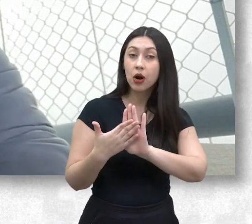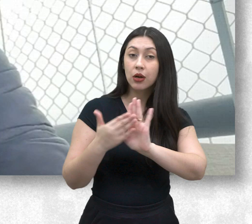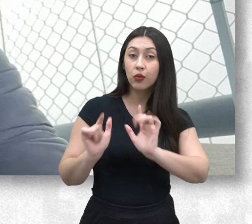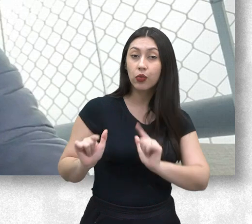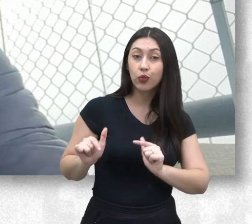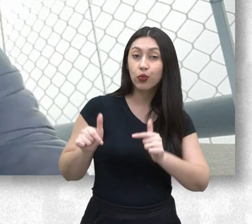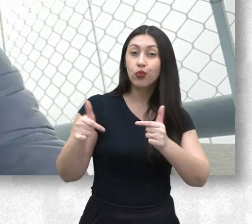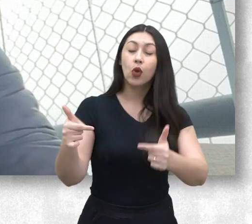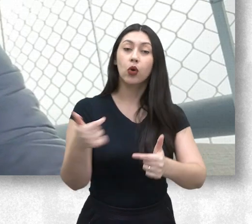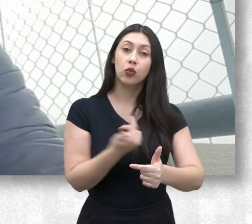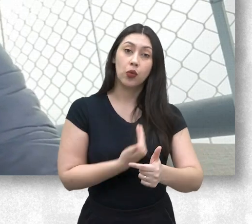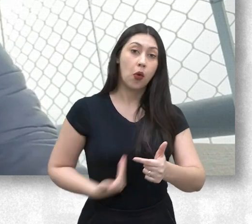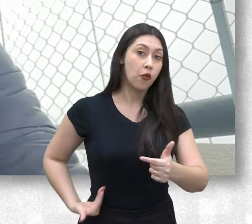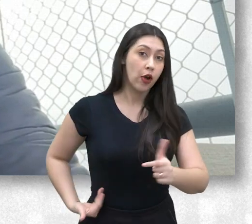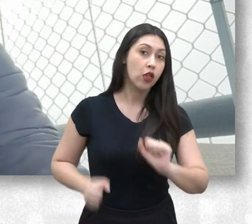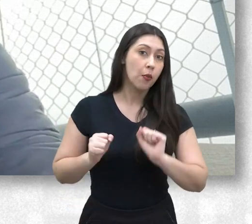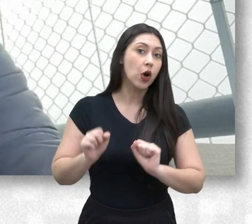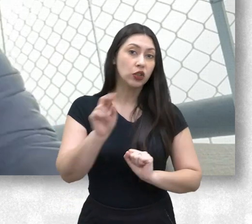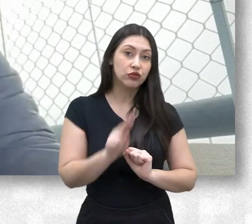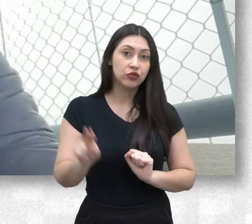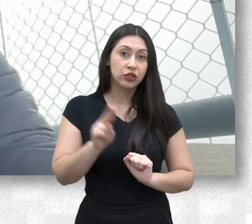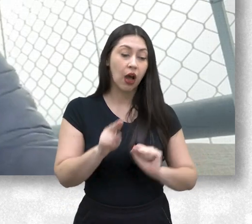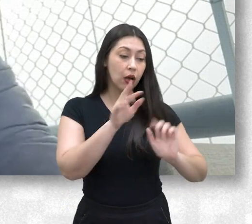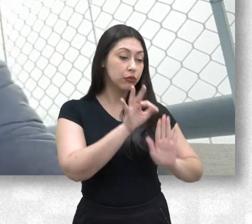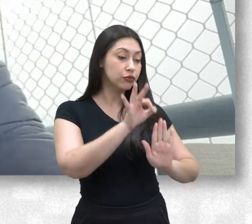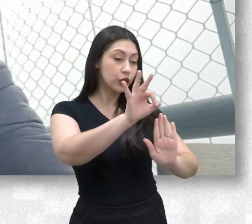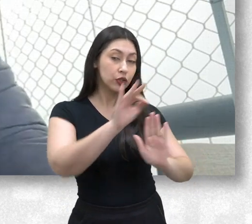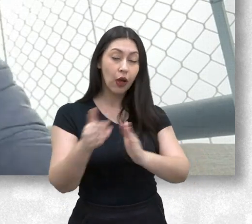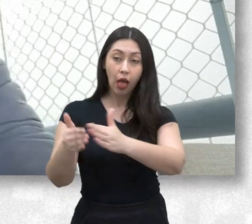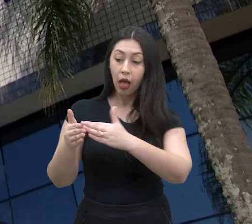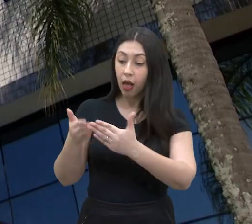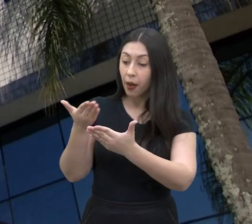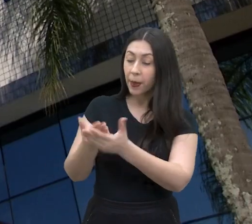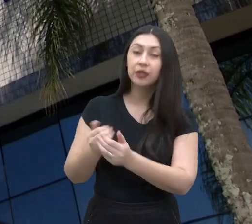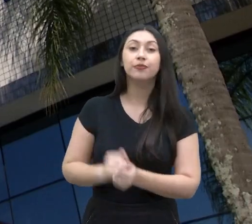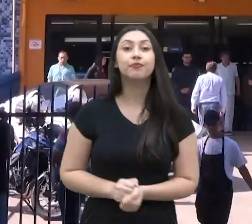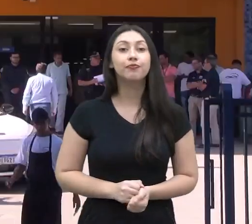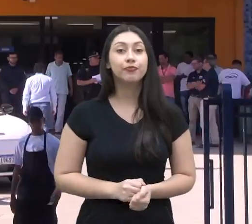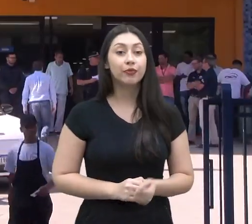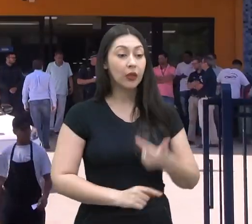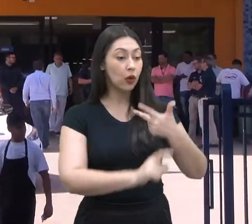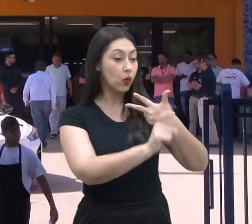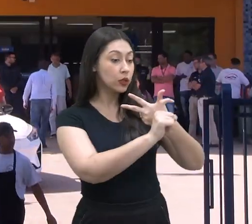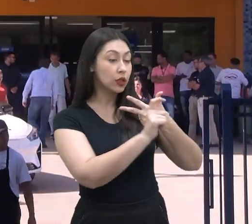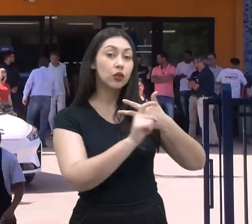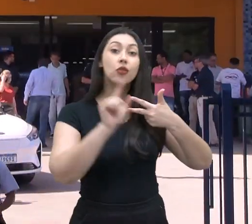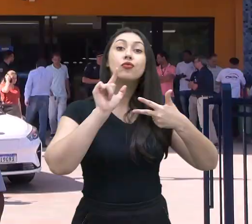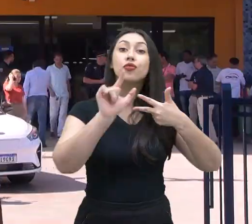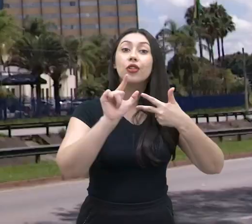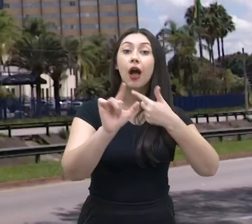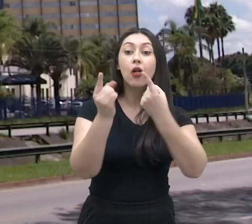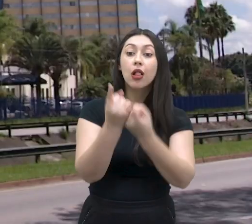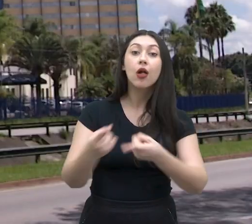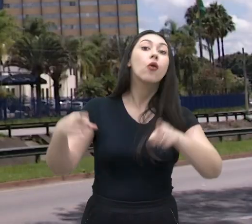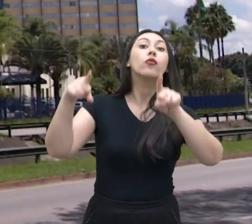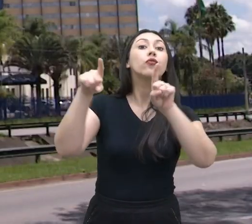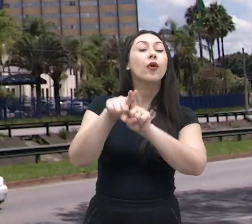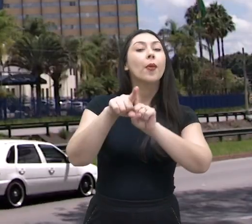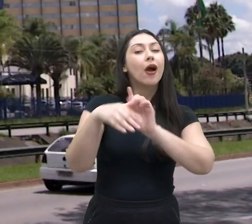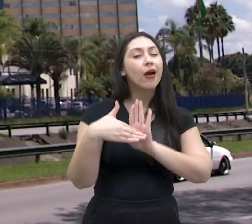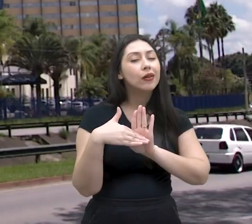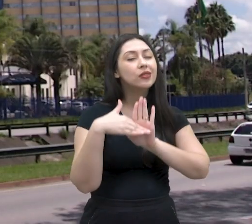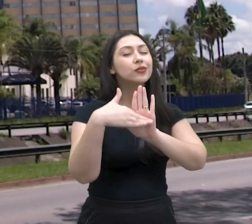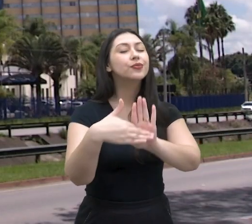políticas públicas por meio de requerimentos, de indicações. São esses 2 poderes que, juntos, constroem